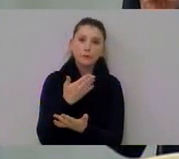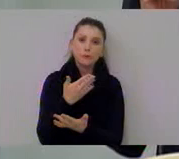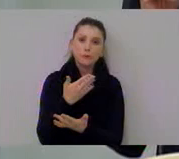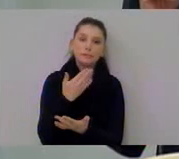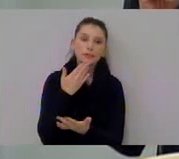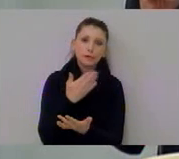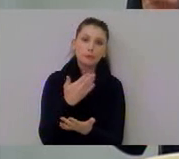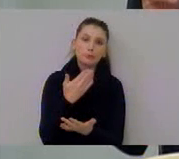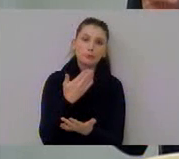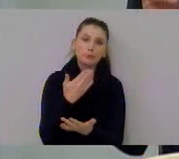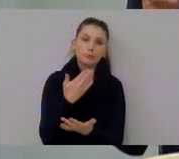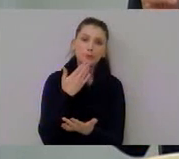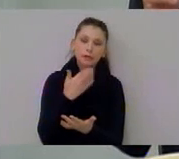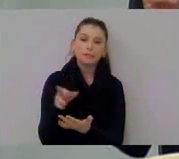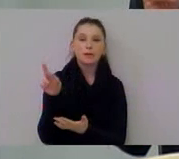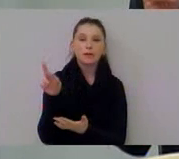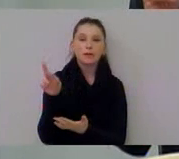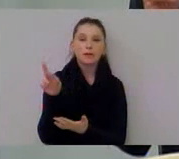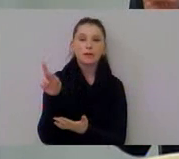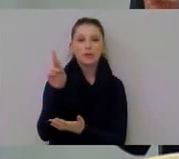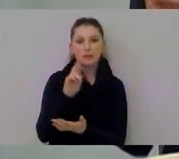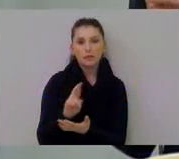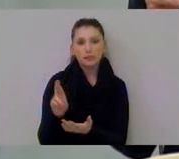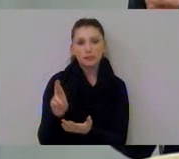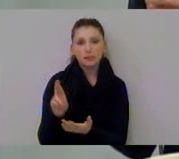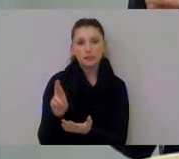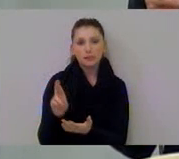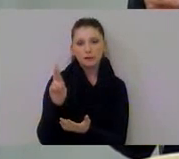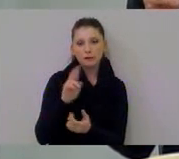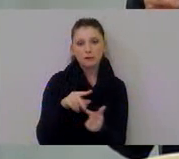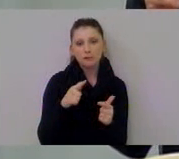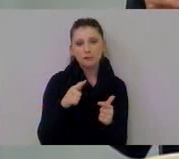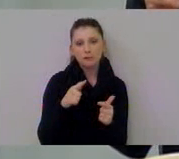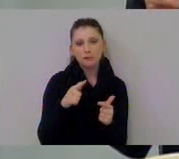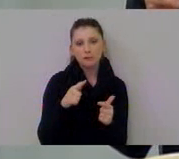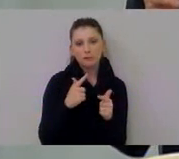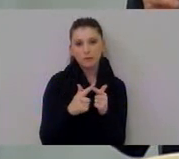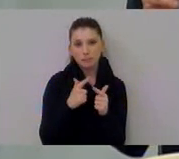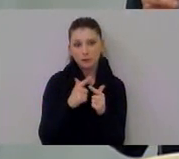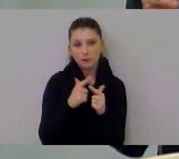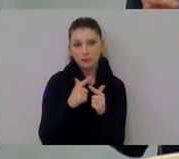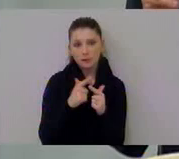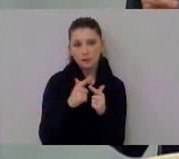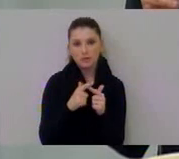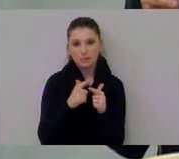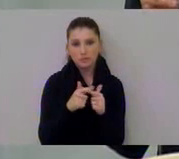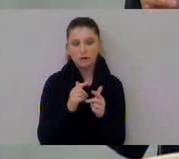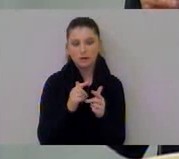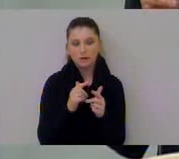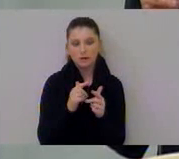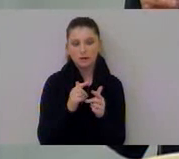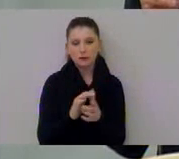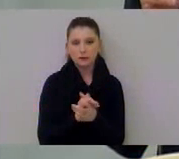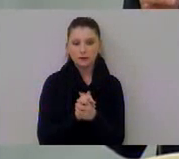esperamos que tenha a solução. Né? Realmente a gente vê,